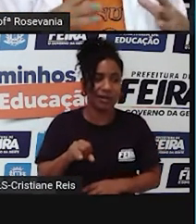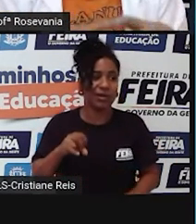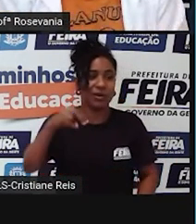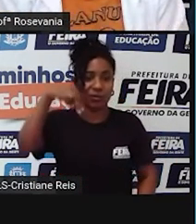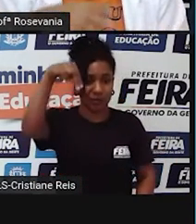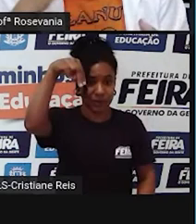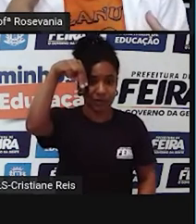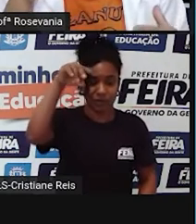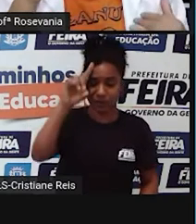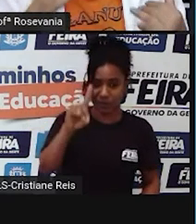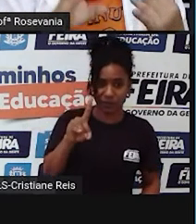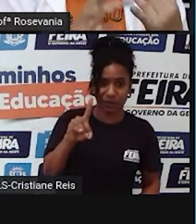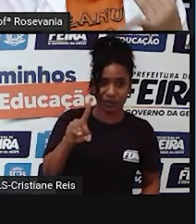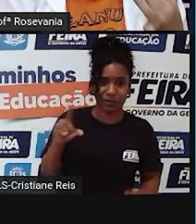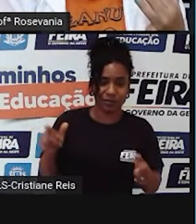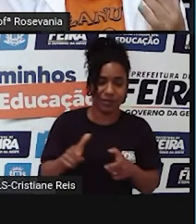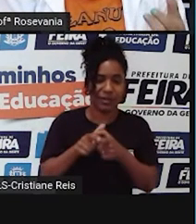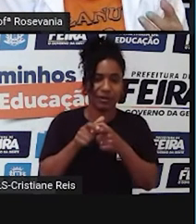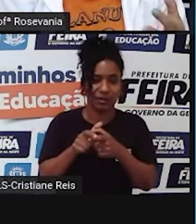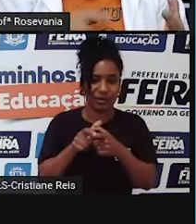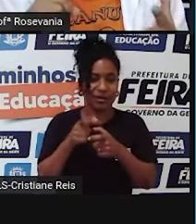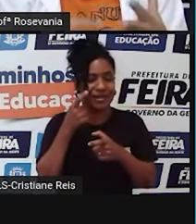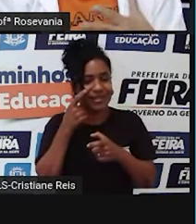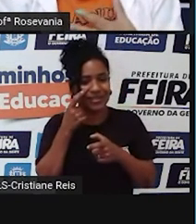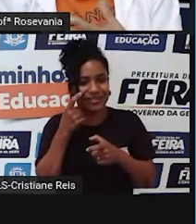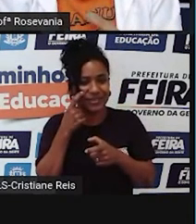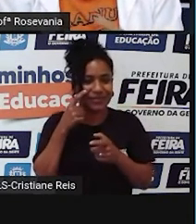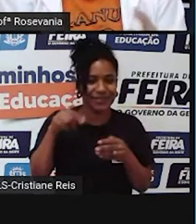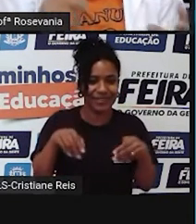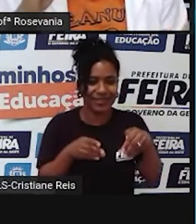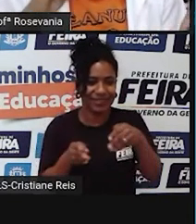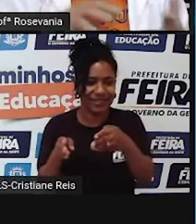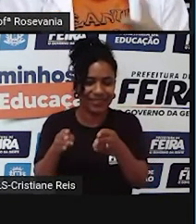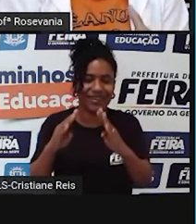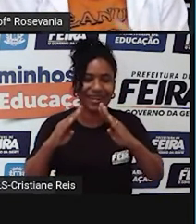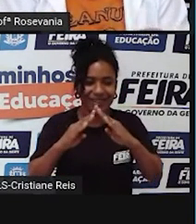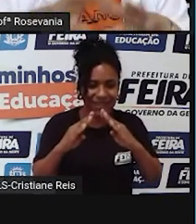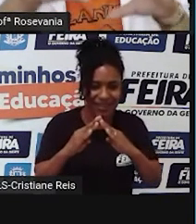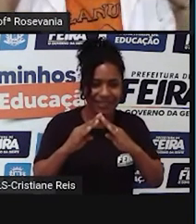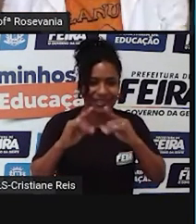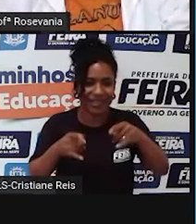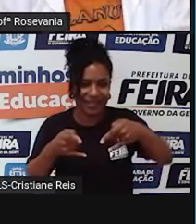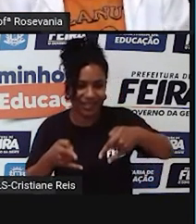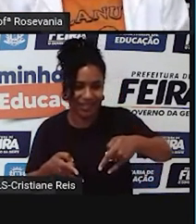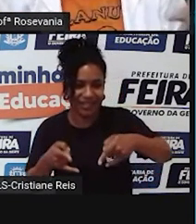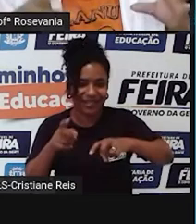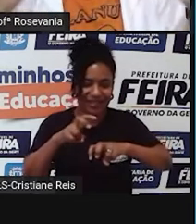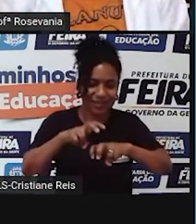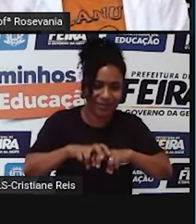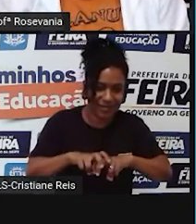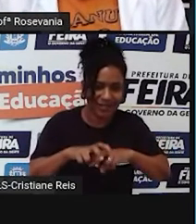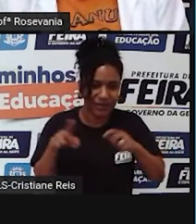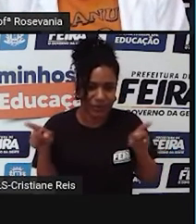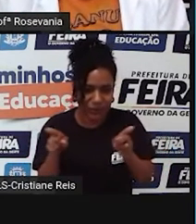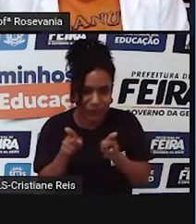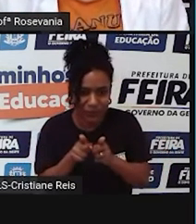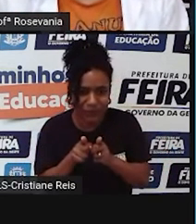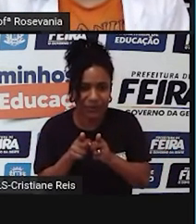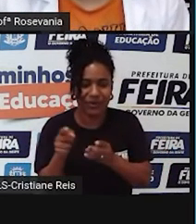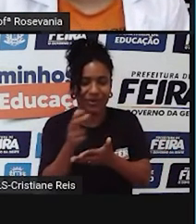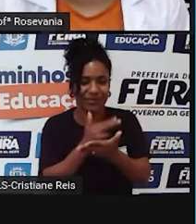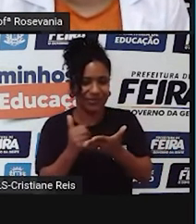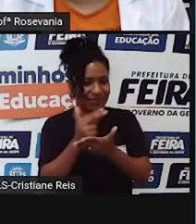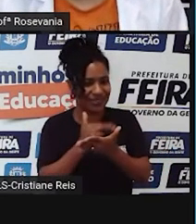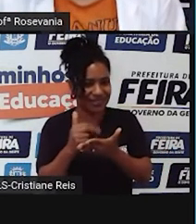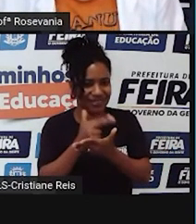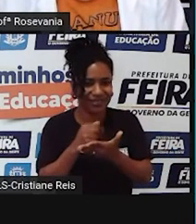você vai perceber que às vezes você vê o desenho da caminha, da cadeira, né, bota tudo ali, desenhadinho ali, né,